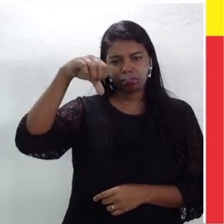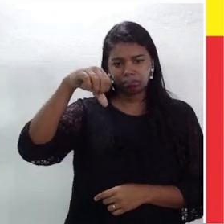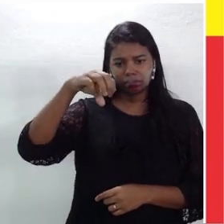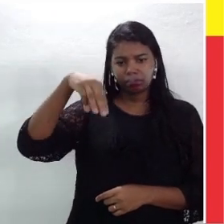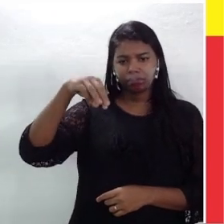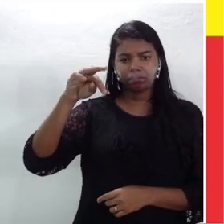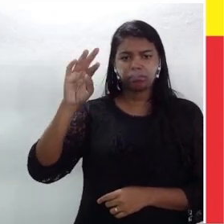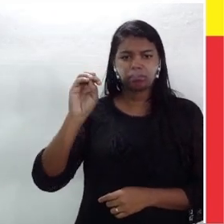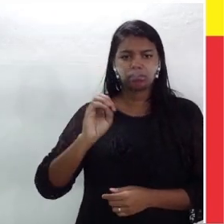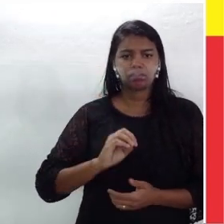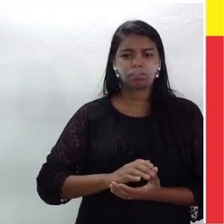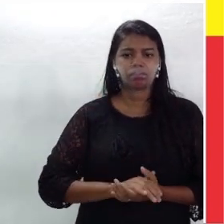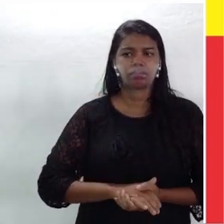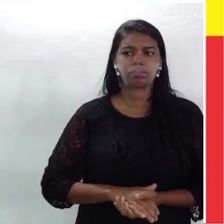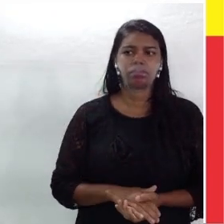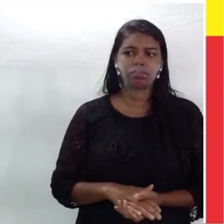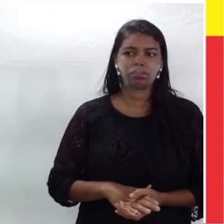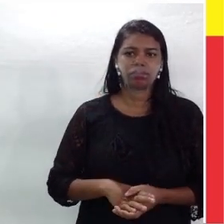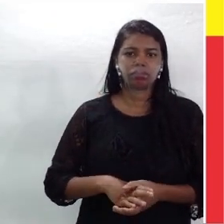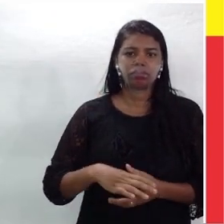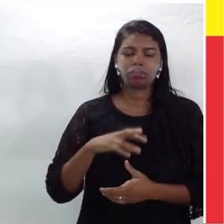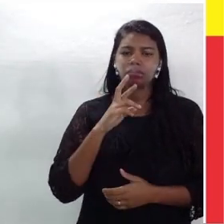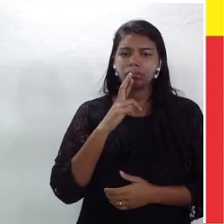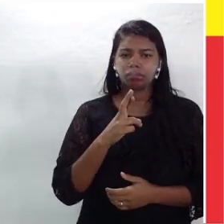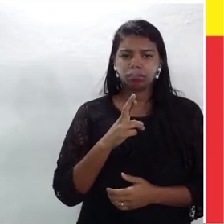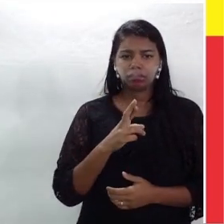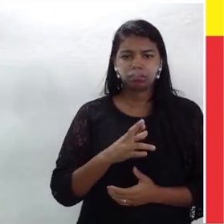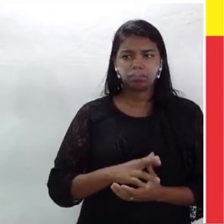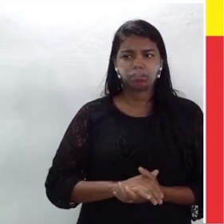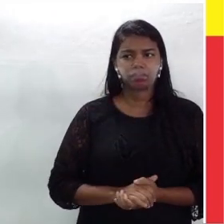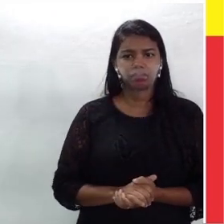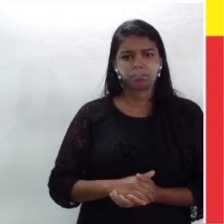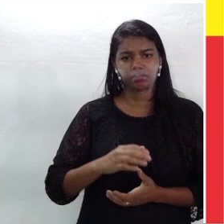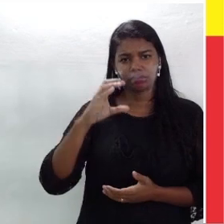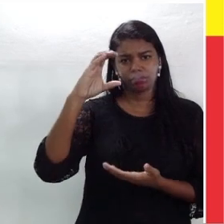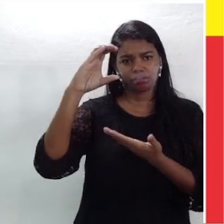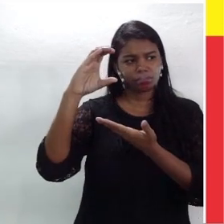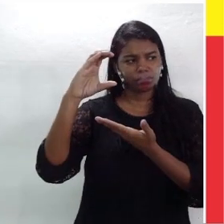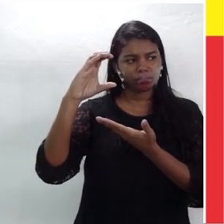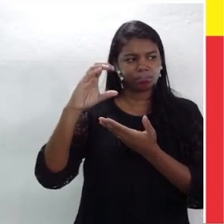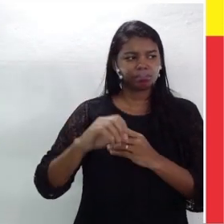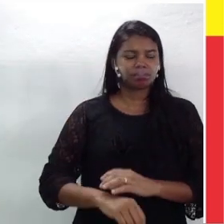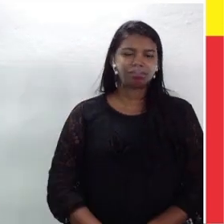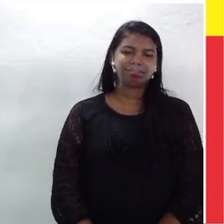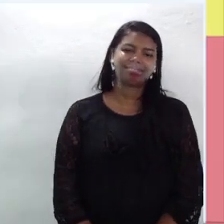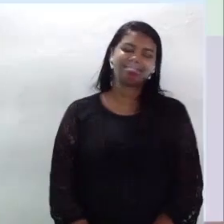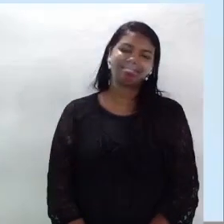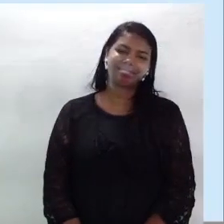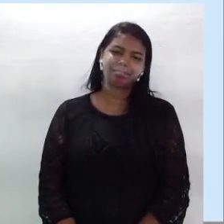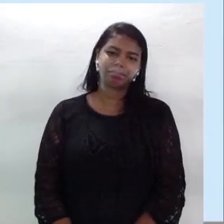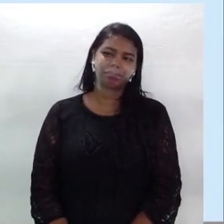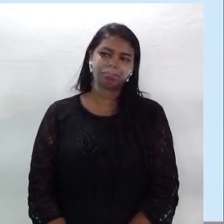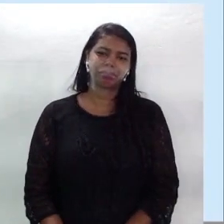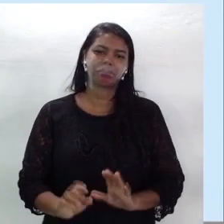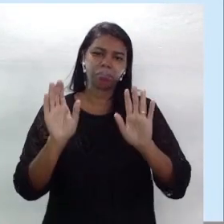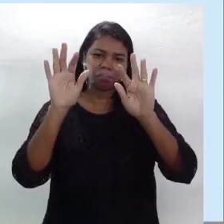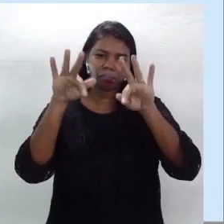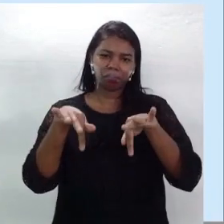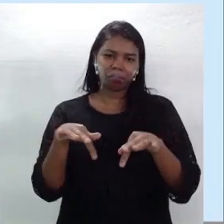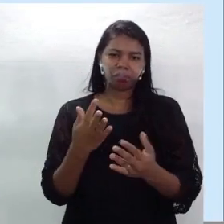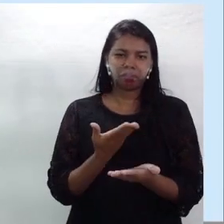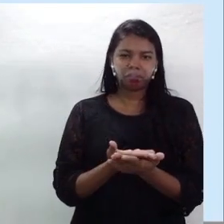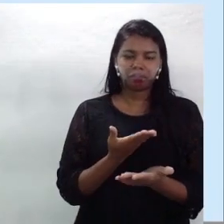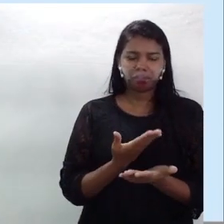metros cúbicos. Na nossa resposta, letra C. Pois bem, pessoal, finalizando aqui